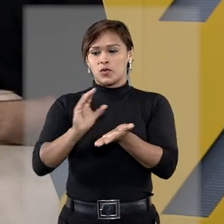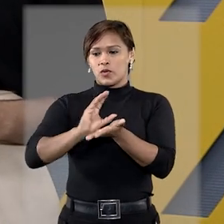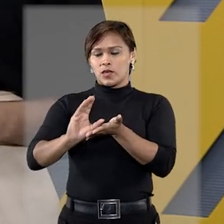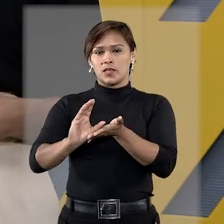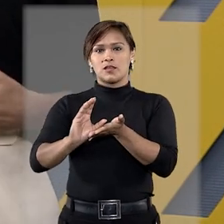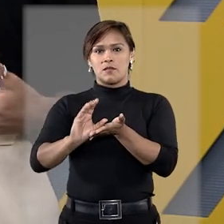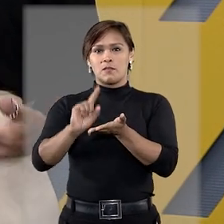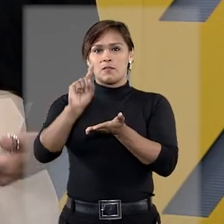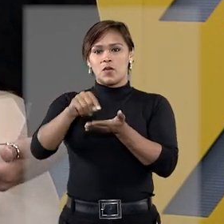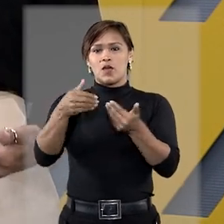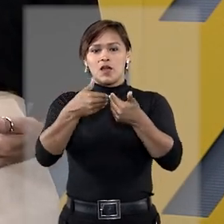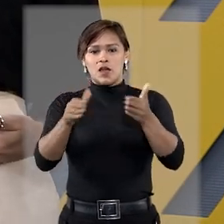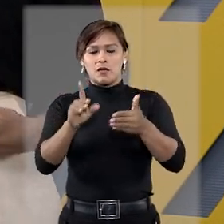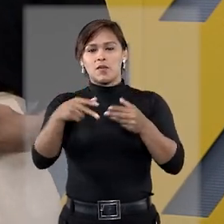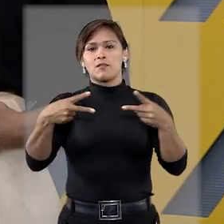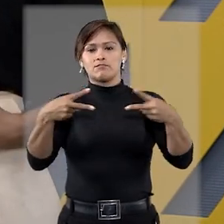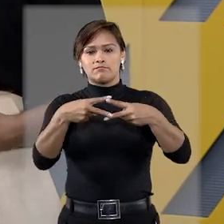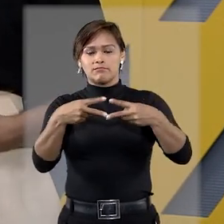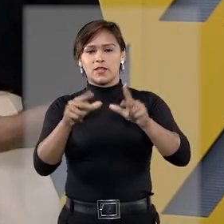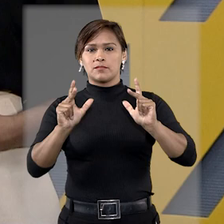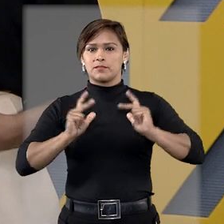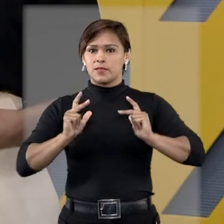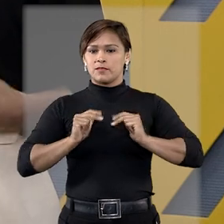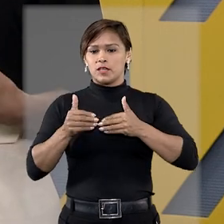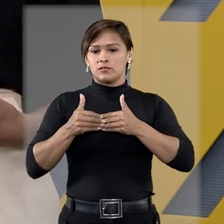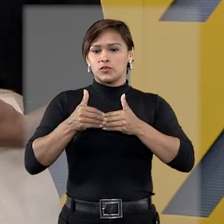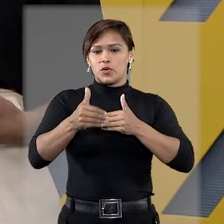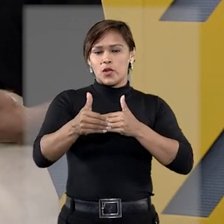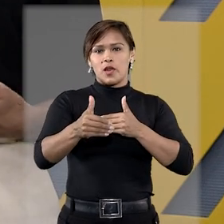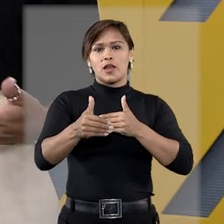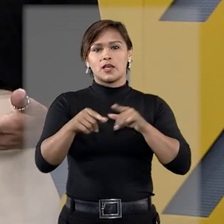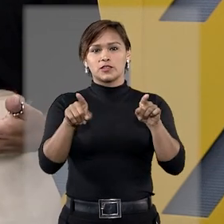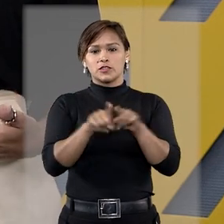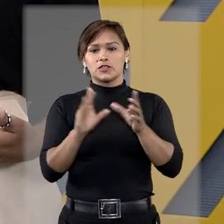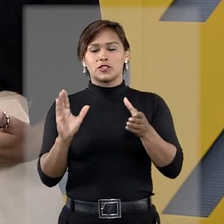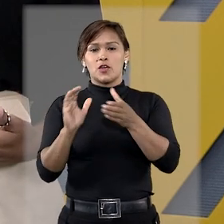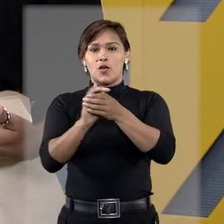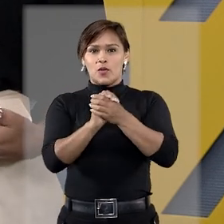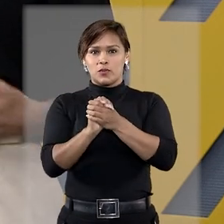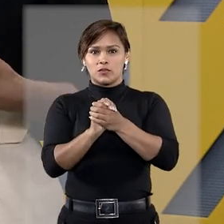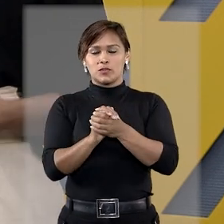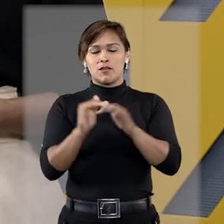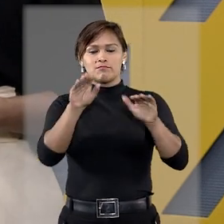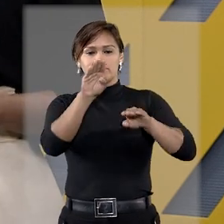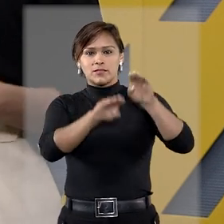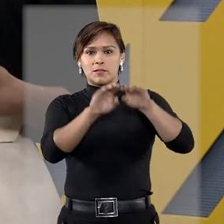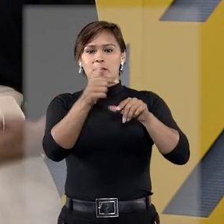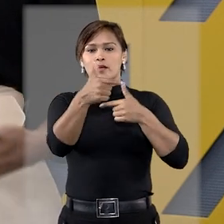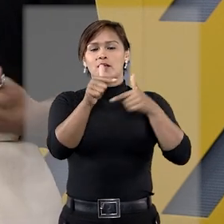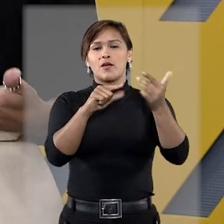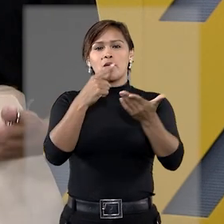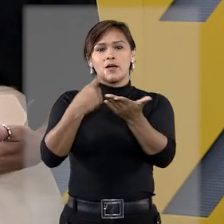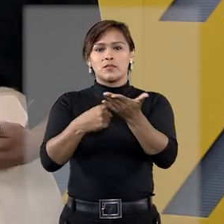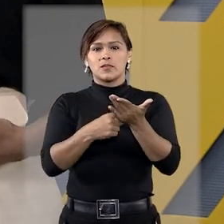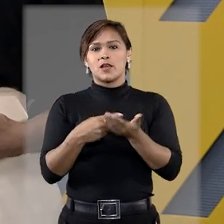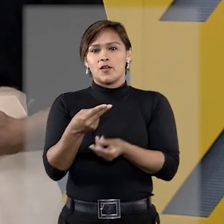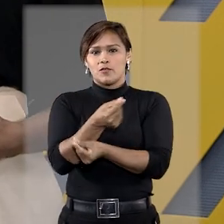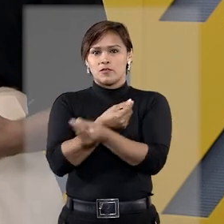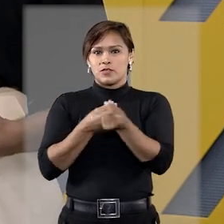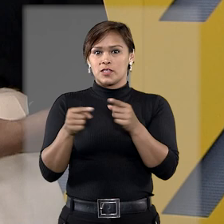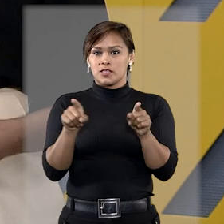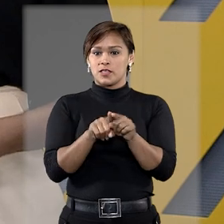que depósito em entidade aberta de previdência privada durante a constância conjugal equipara-se a outras